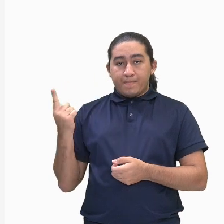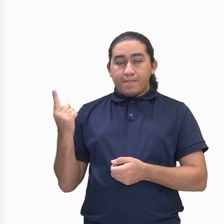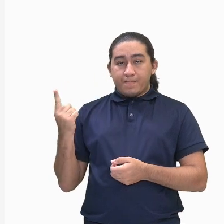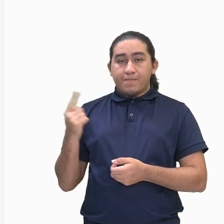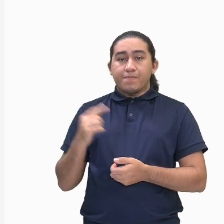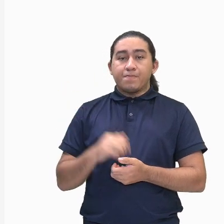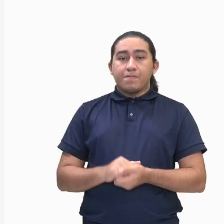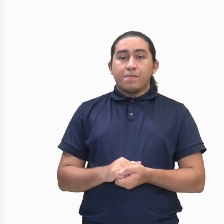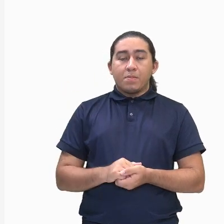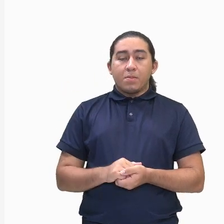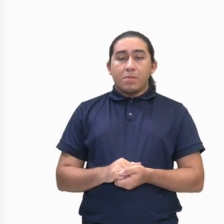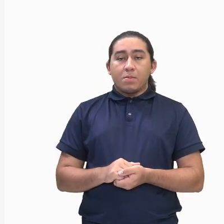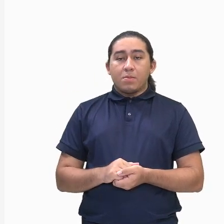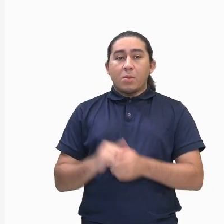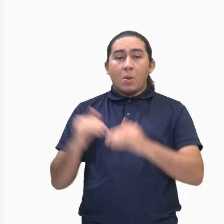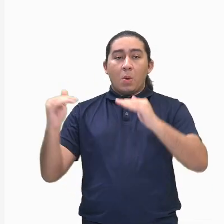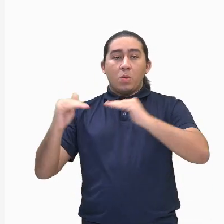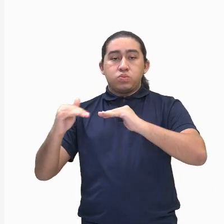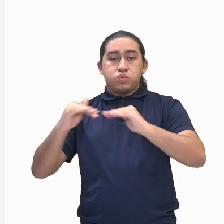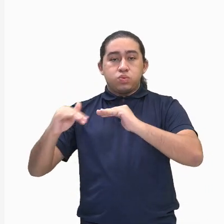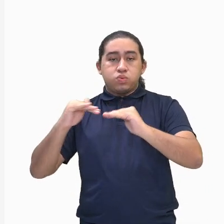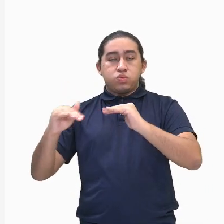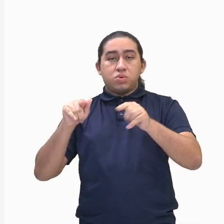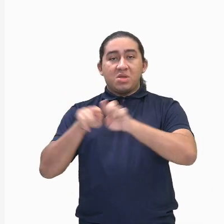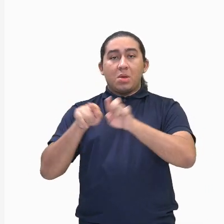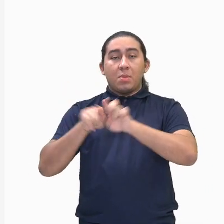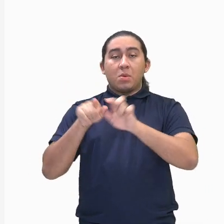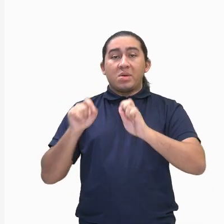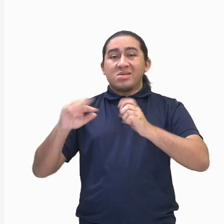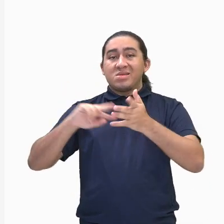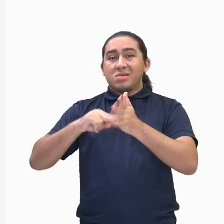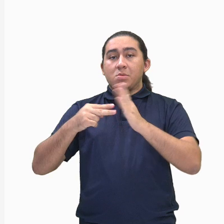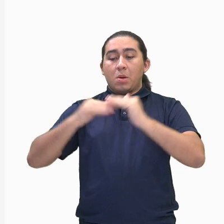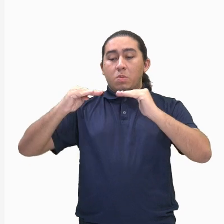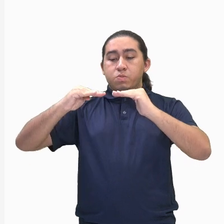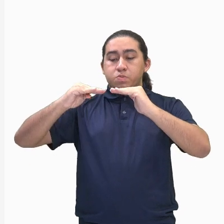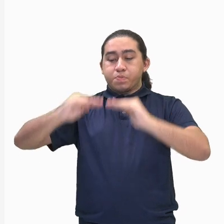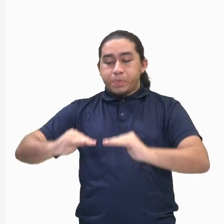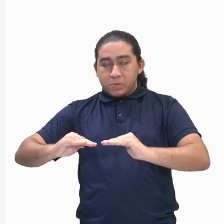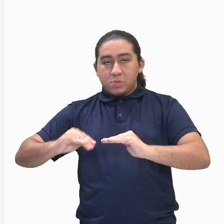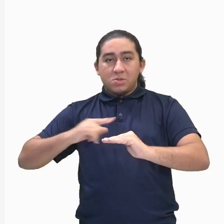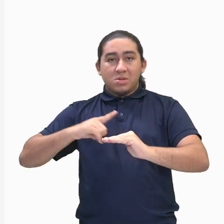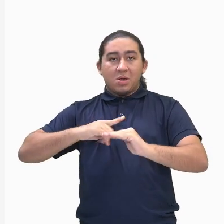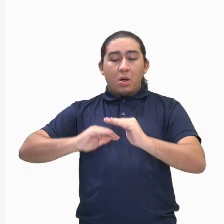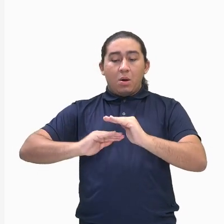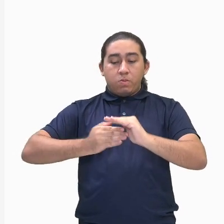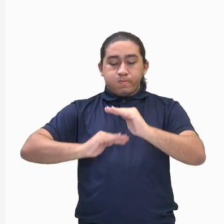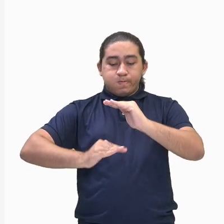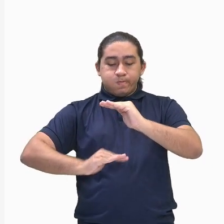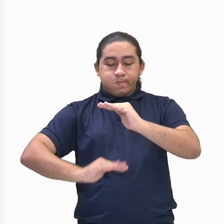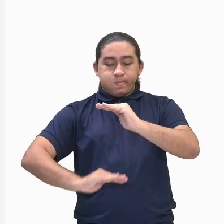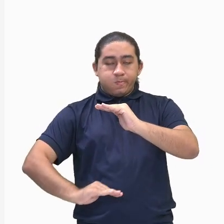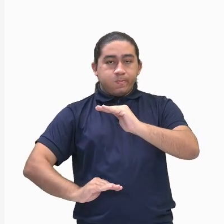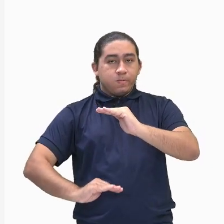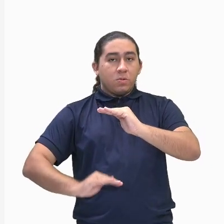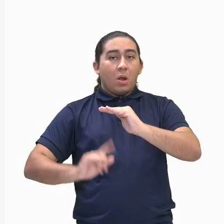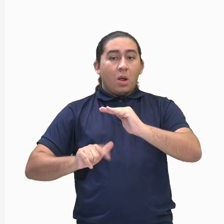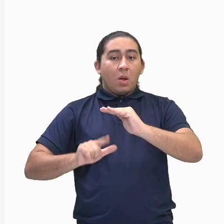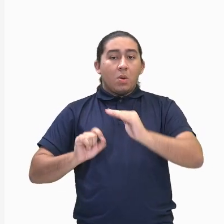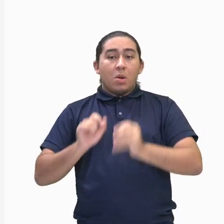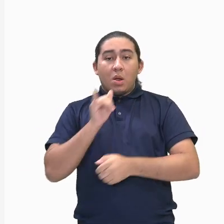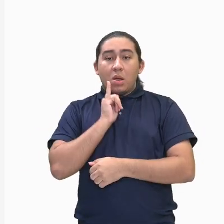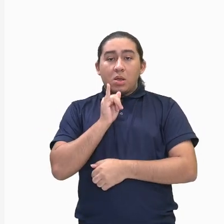A colisão também pressionou as placas para baixo, criando fossas oceânicas profundas como a Fossa